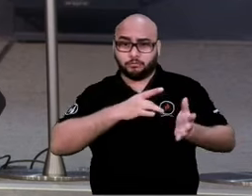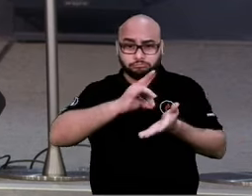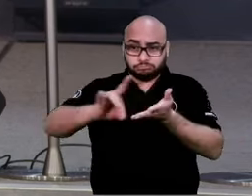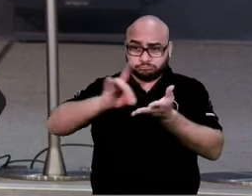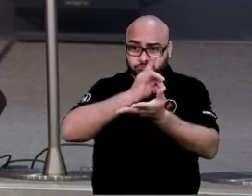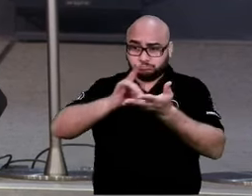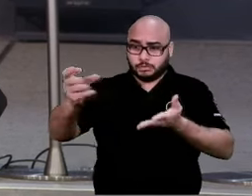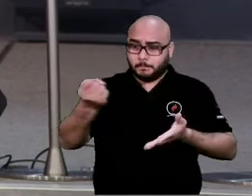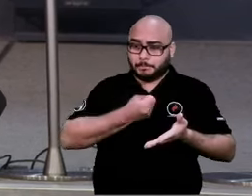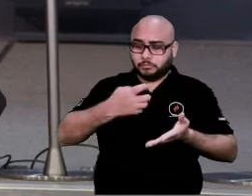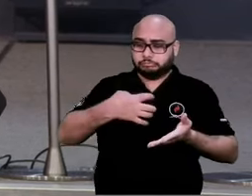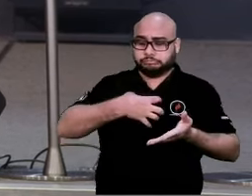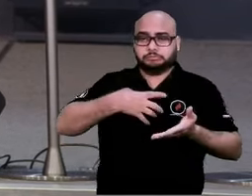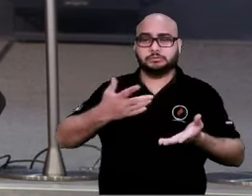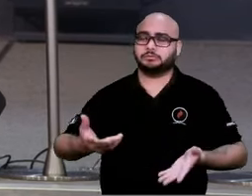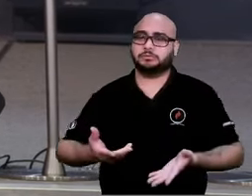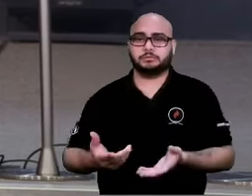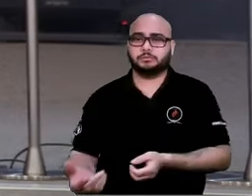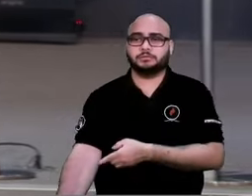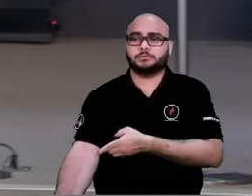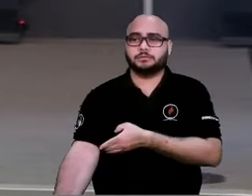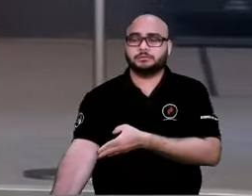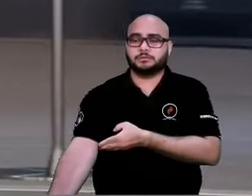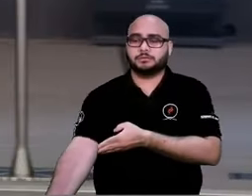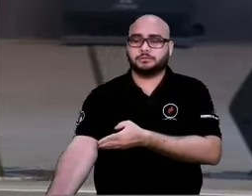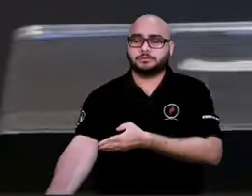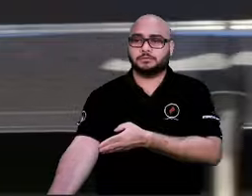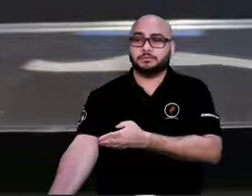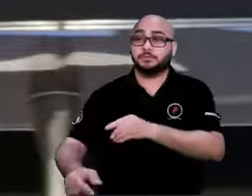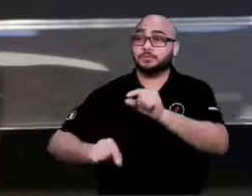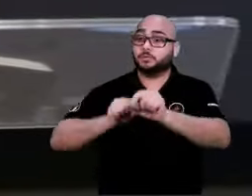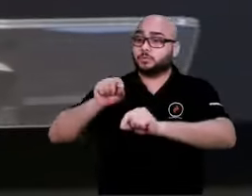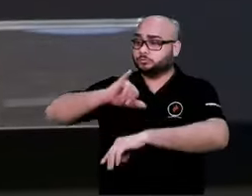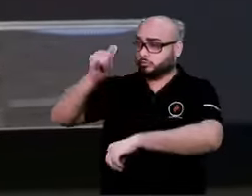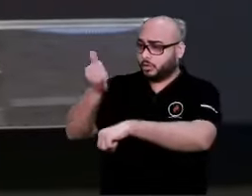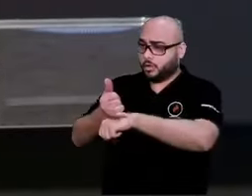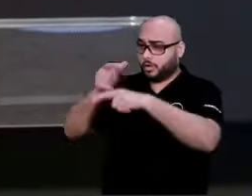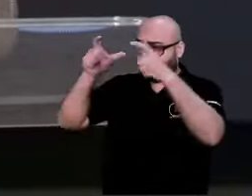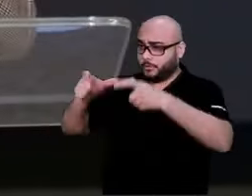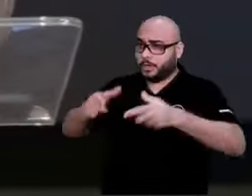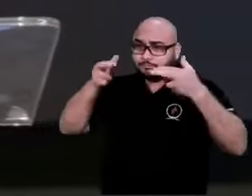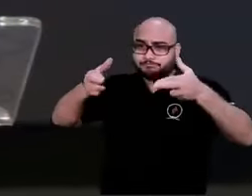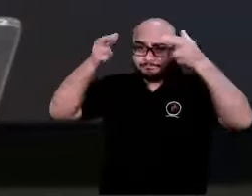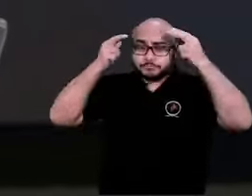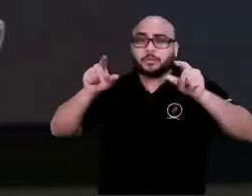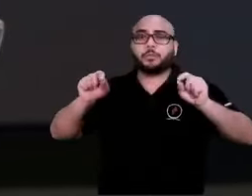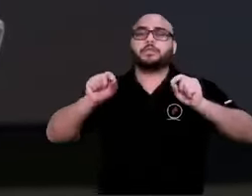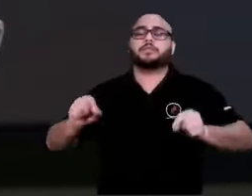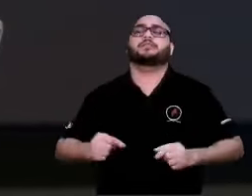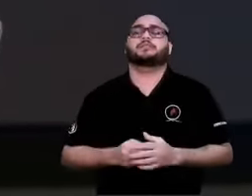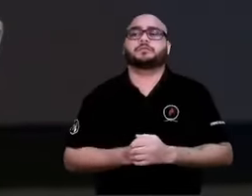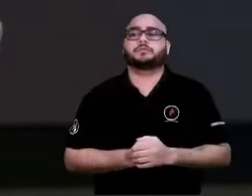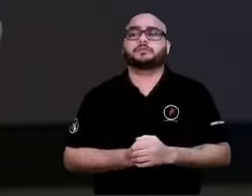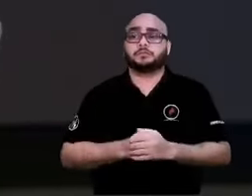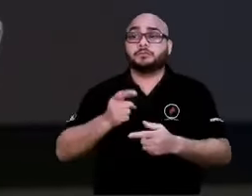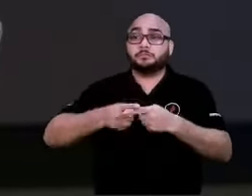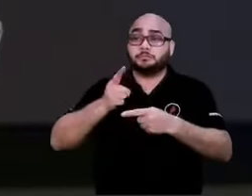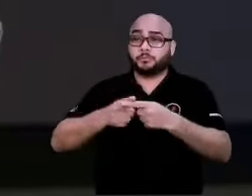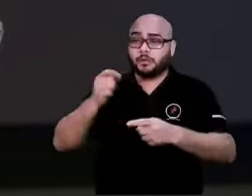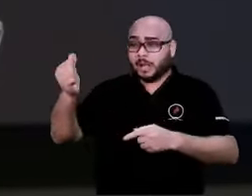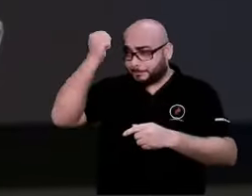Não, para Sisaque não me matar. Está indo para Jerusalém? Por que, Roboão? Porque ele decidiu voltar atrás? Não,